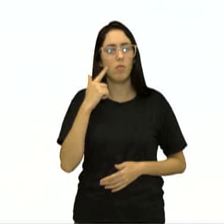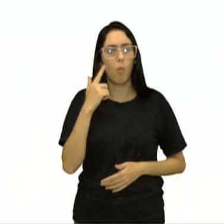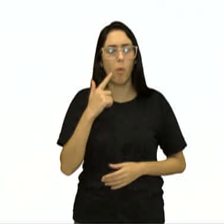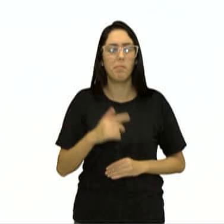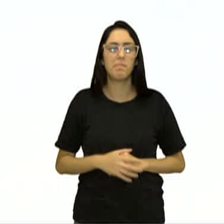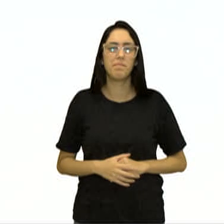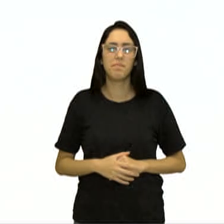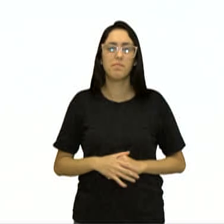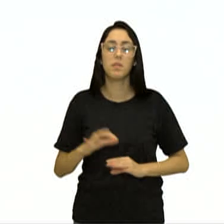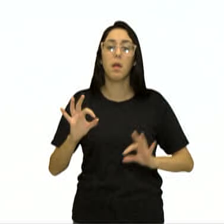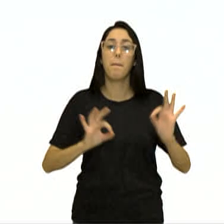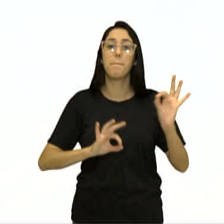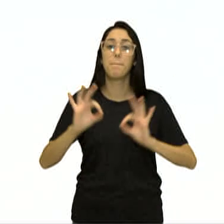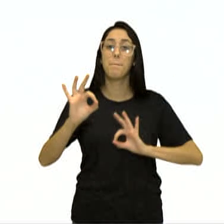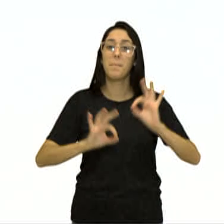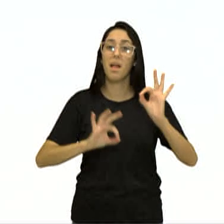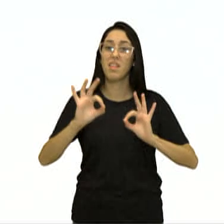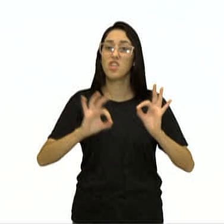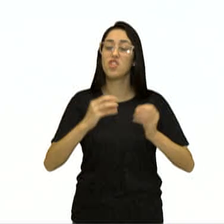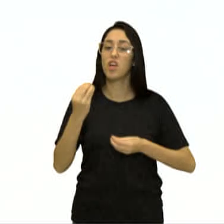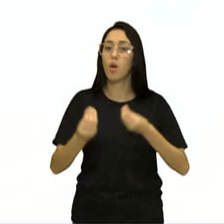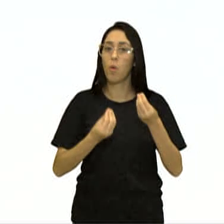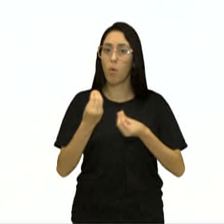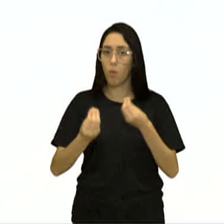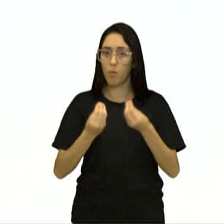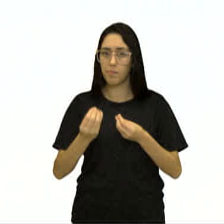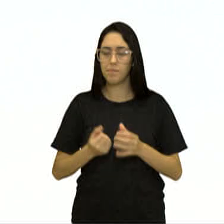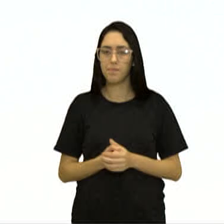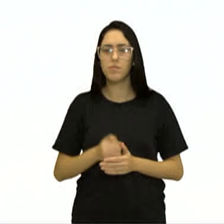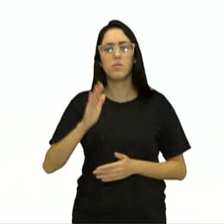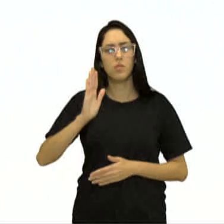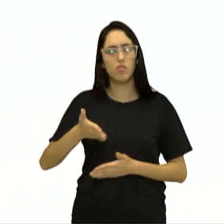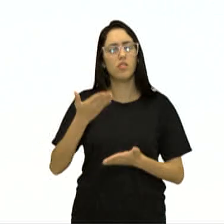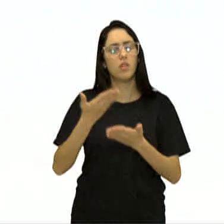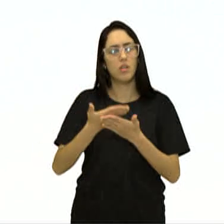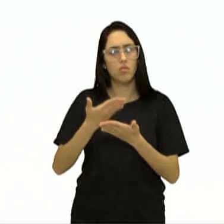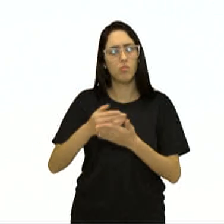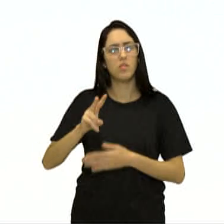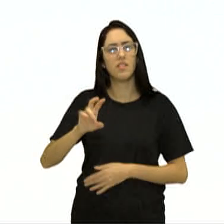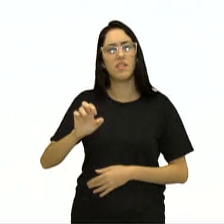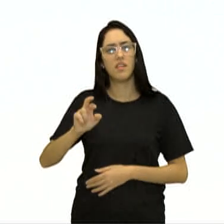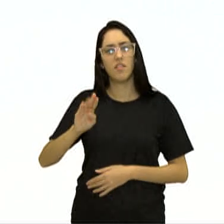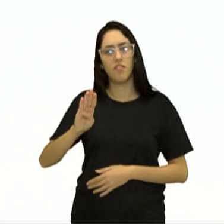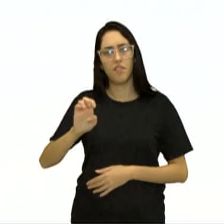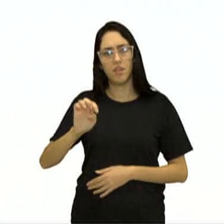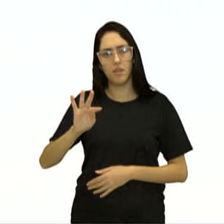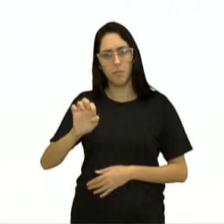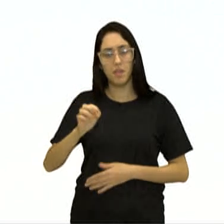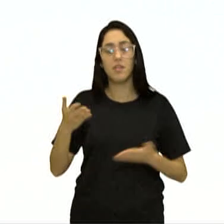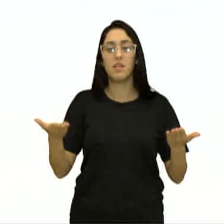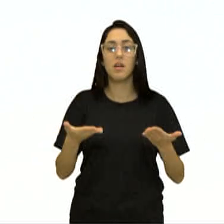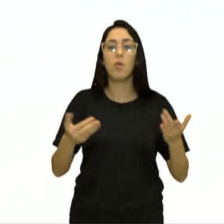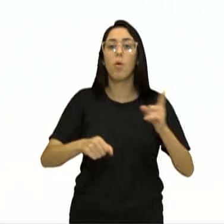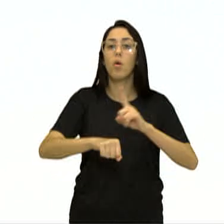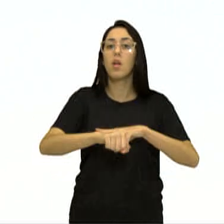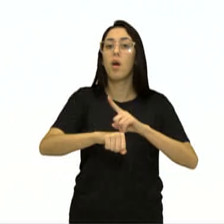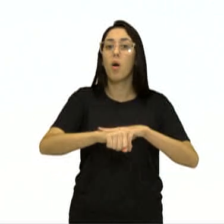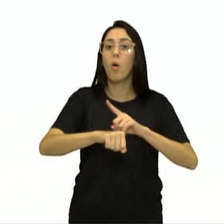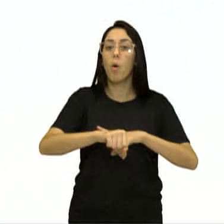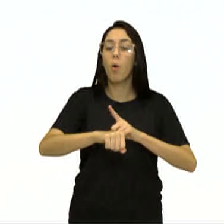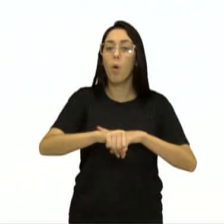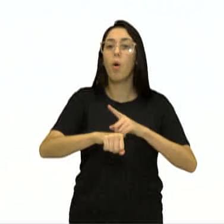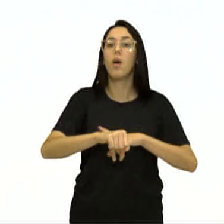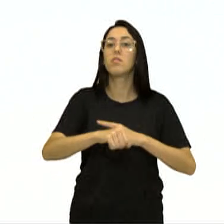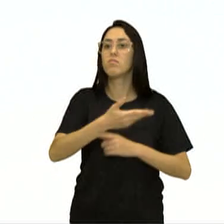Vamos planejar essa escrita. Após termos estudado o gênero textual verbete, chegou a hora da produção com sua turma,